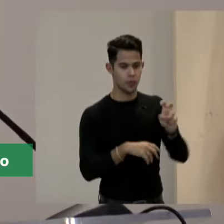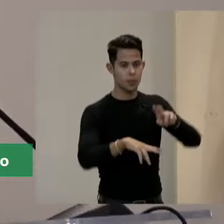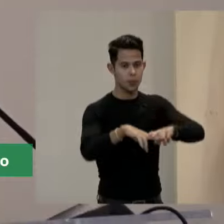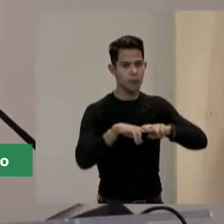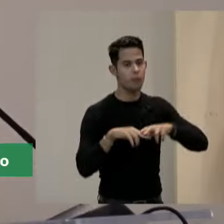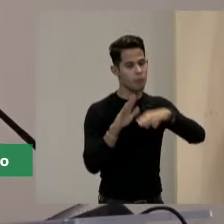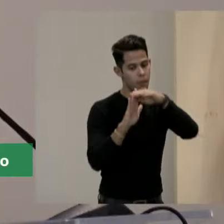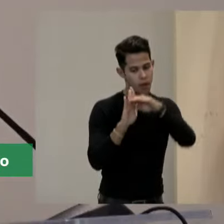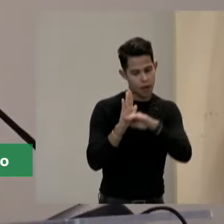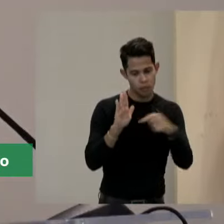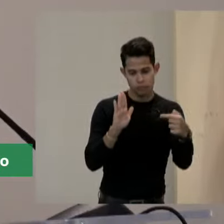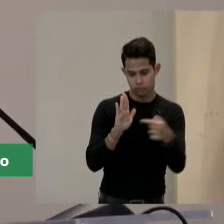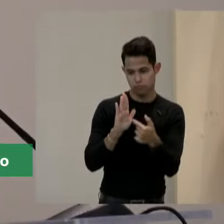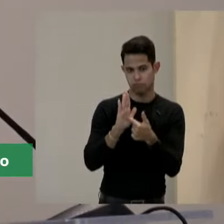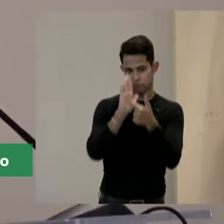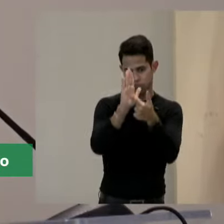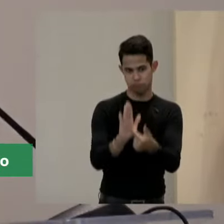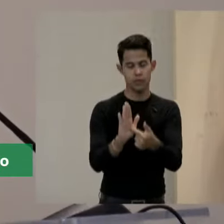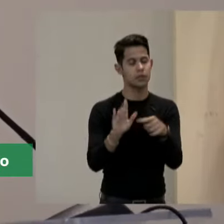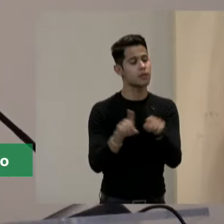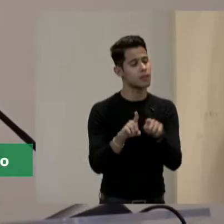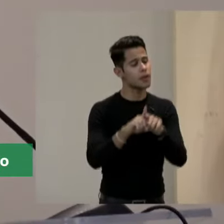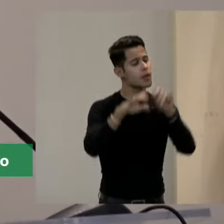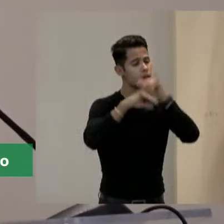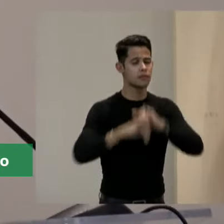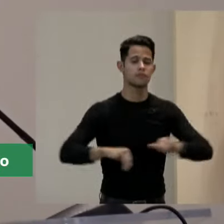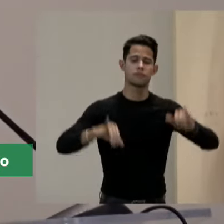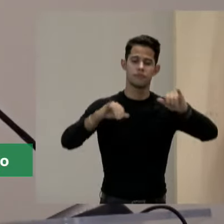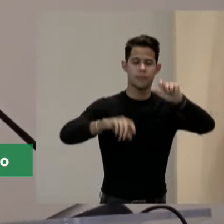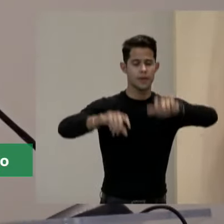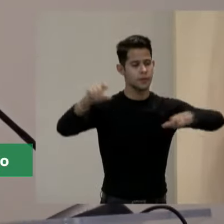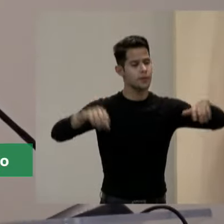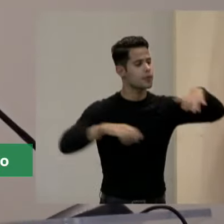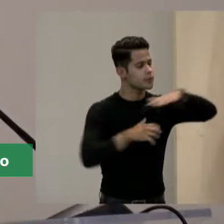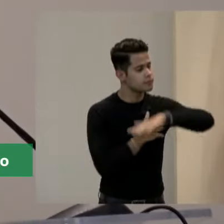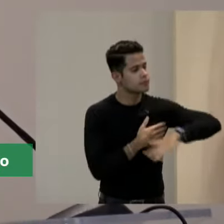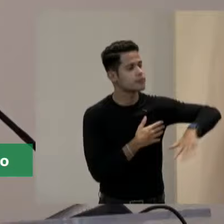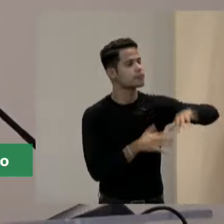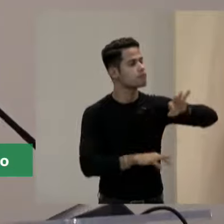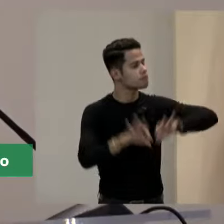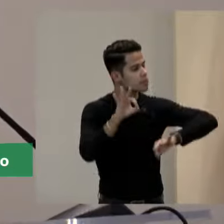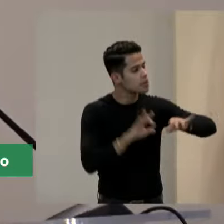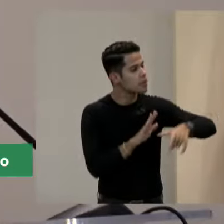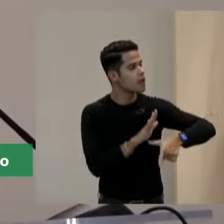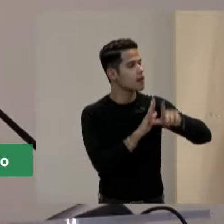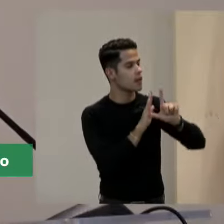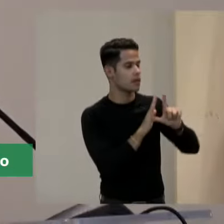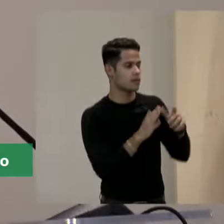as pessoas começarem a poder se preparar, se organizar, né, para que Pará não é ali para a gente, mas